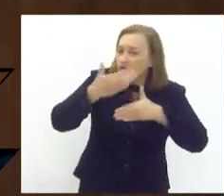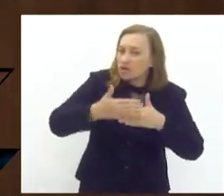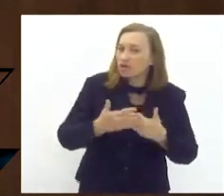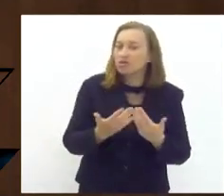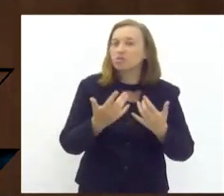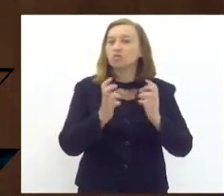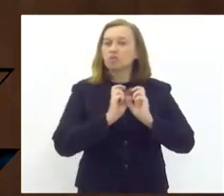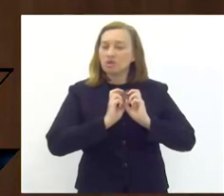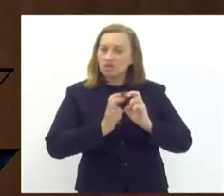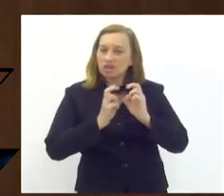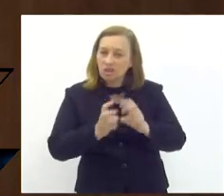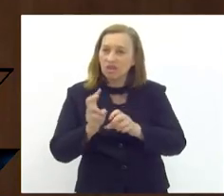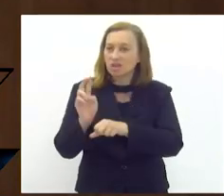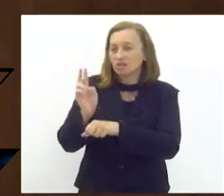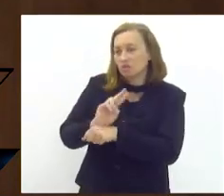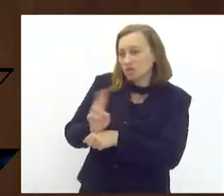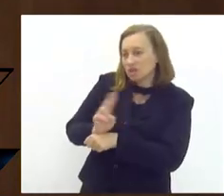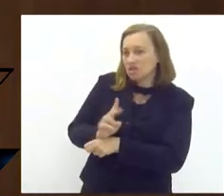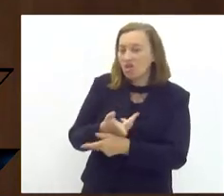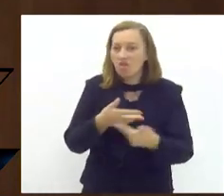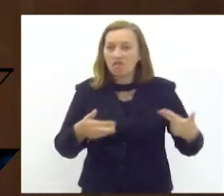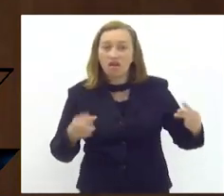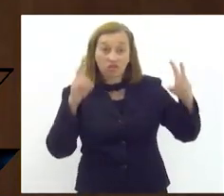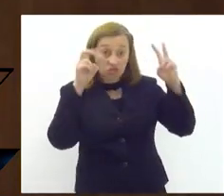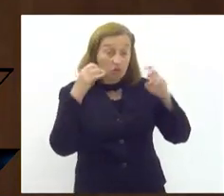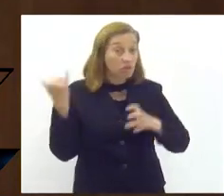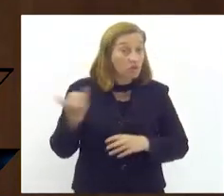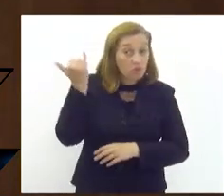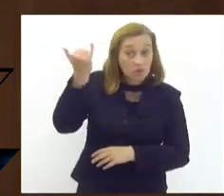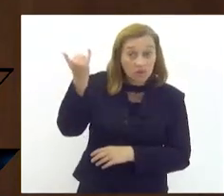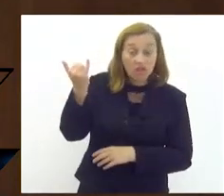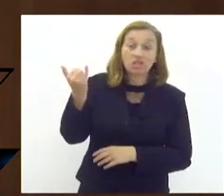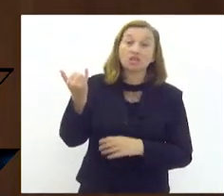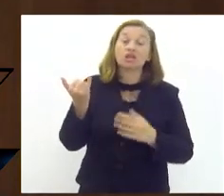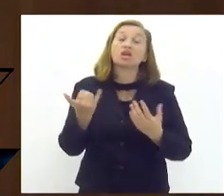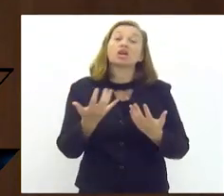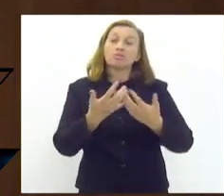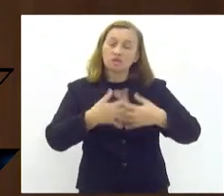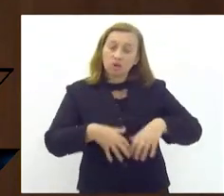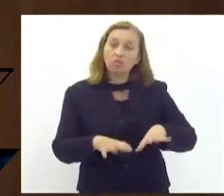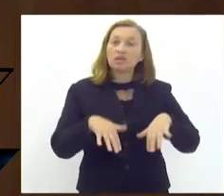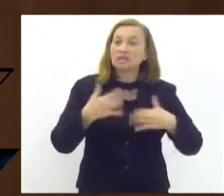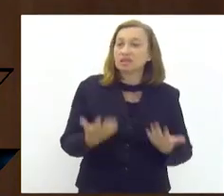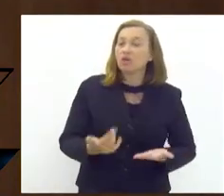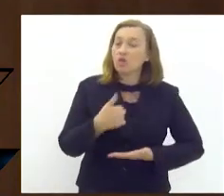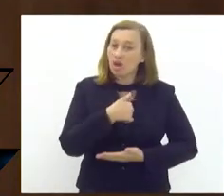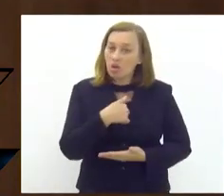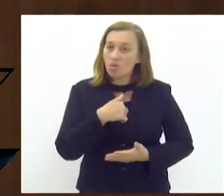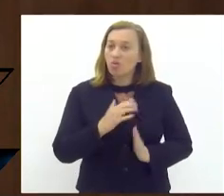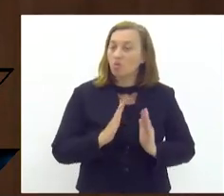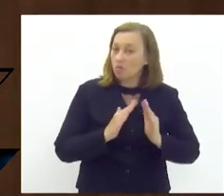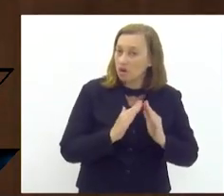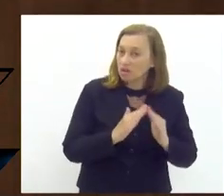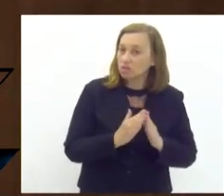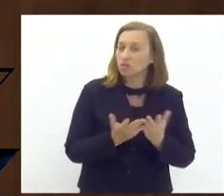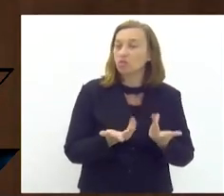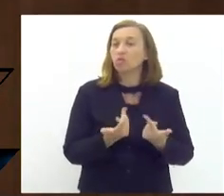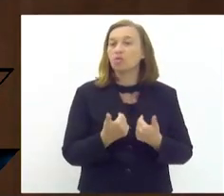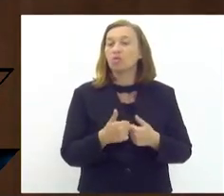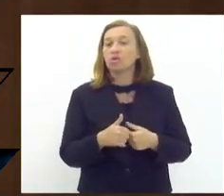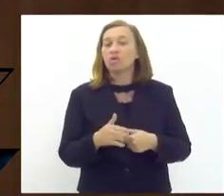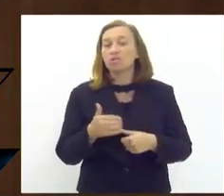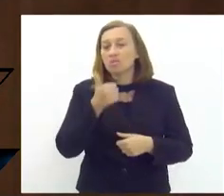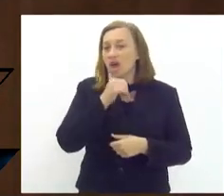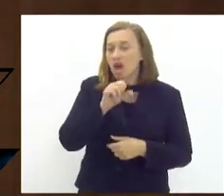as preservações sobre diversos temas que são relevantes em Petrópolis dia 16 então eu Como morador como proprietário minha